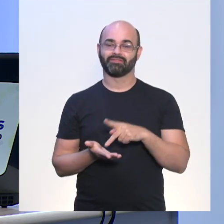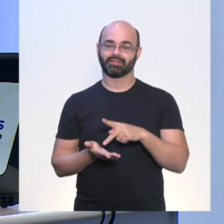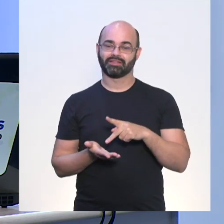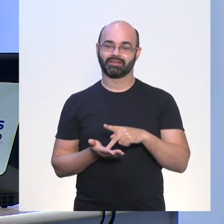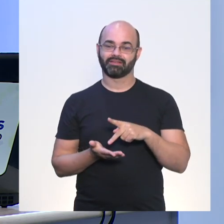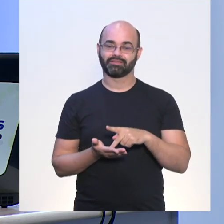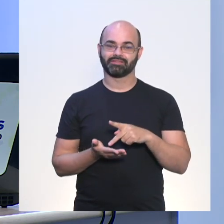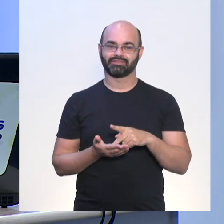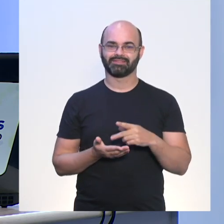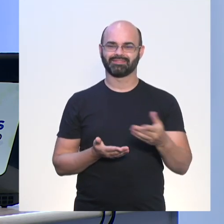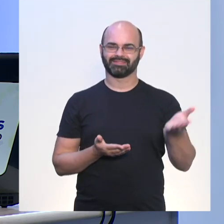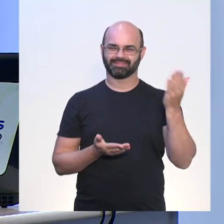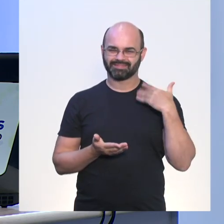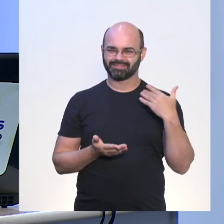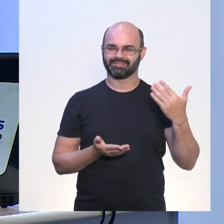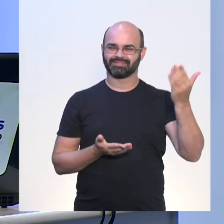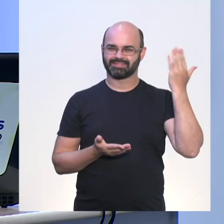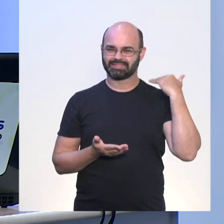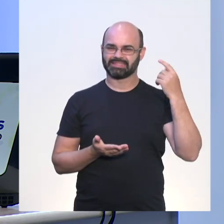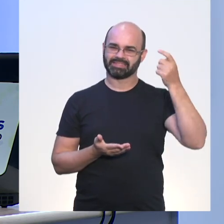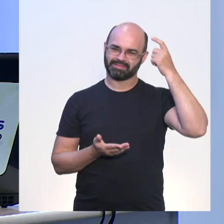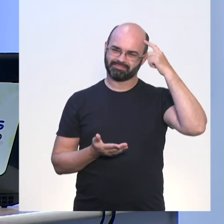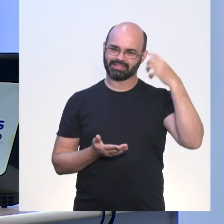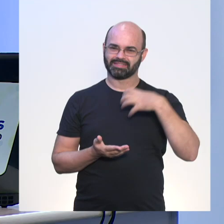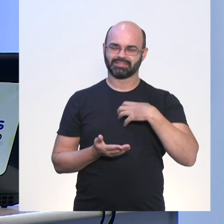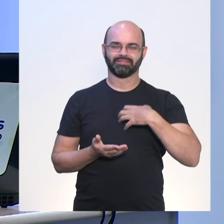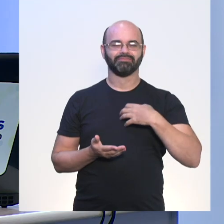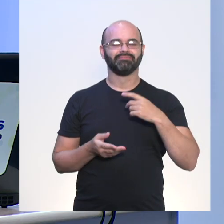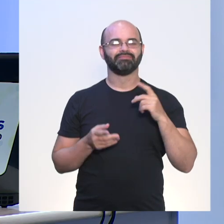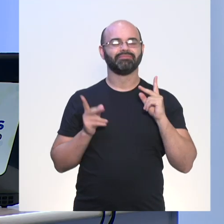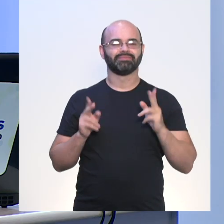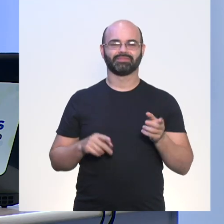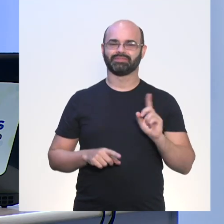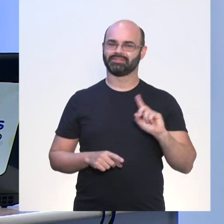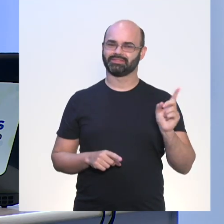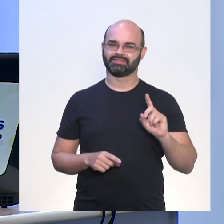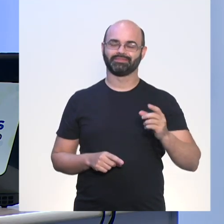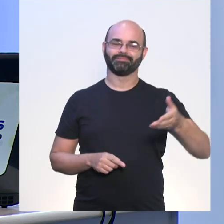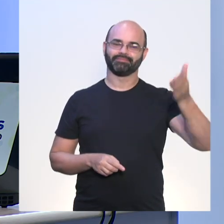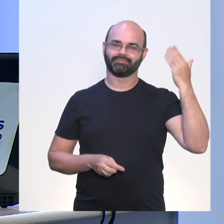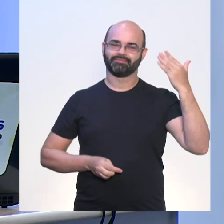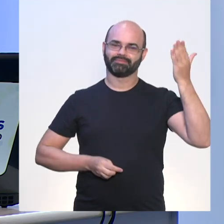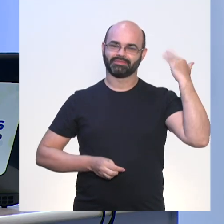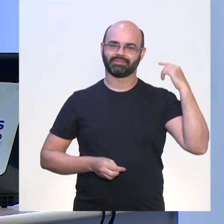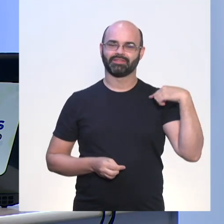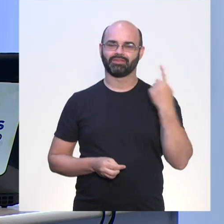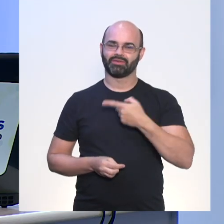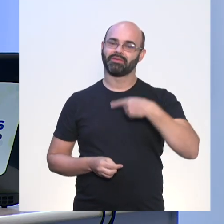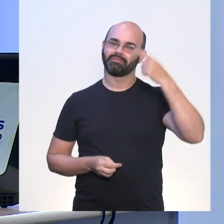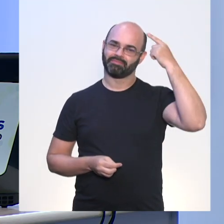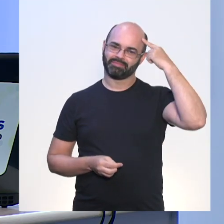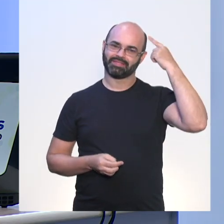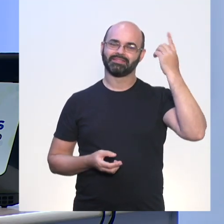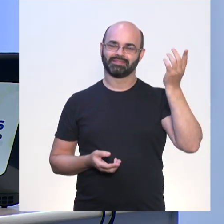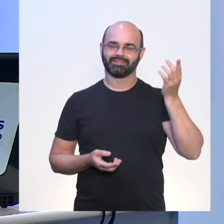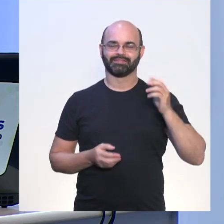que à primeira vista a gente num primeiro momento a gente pensaria.